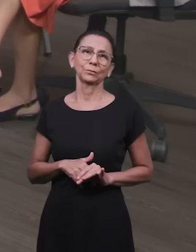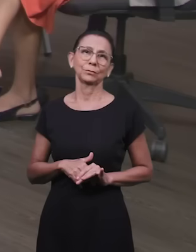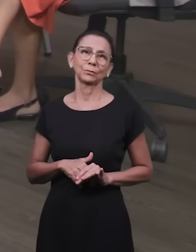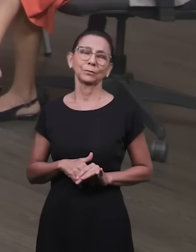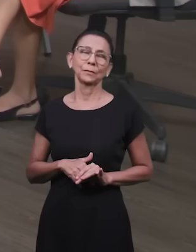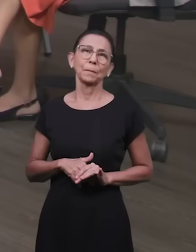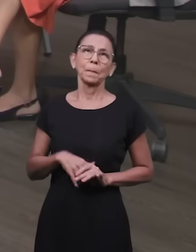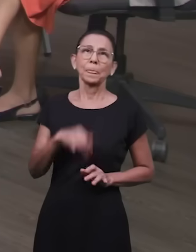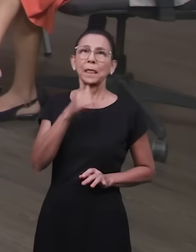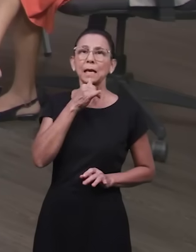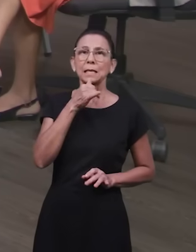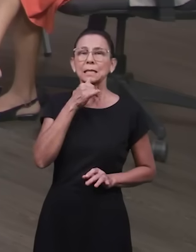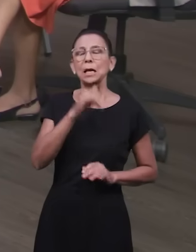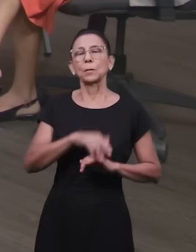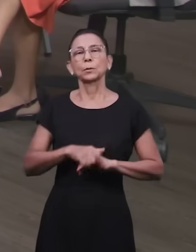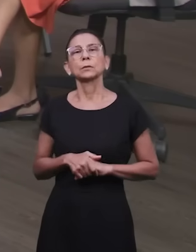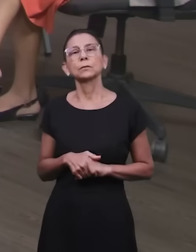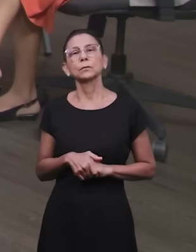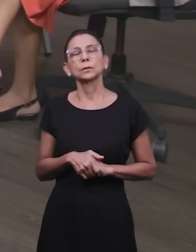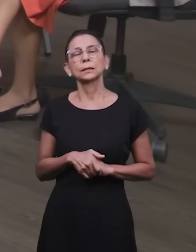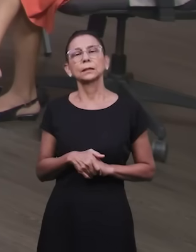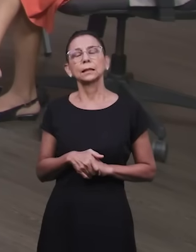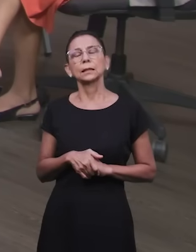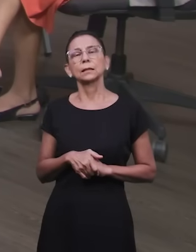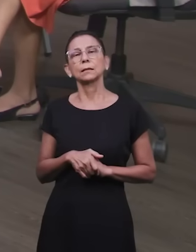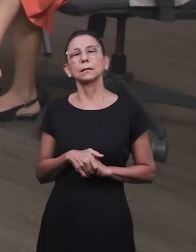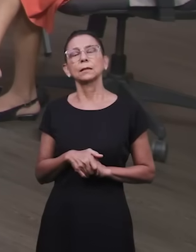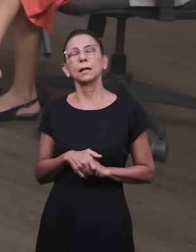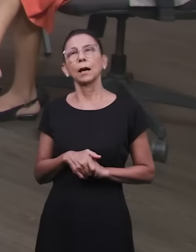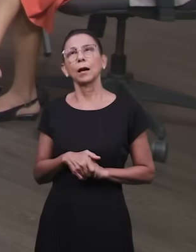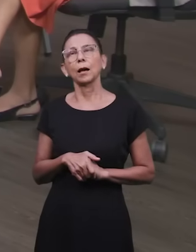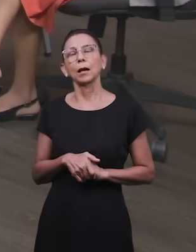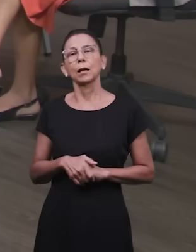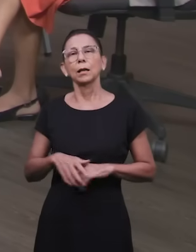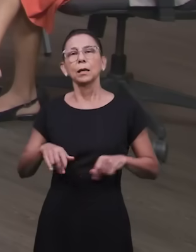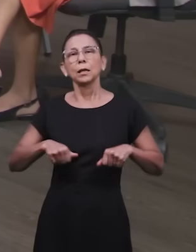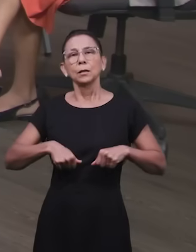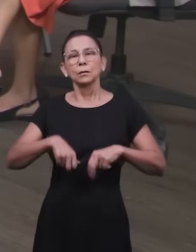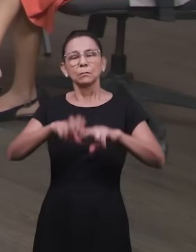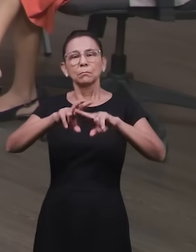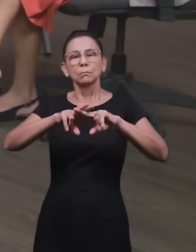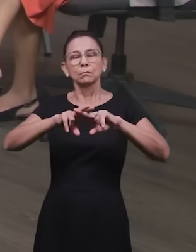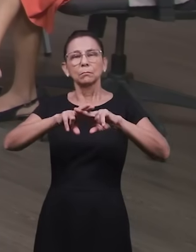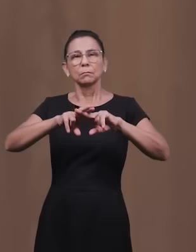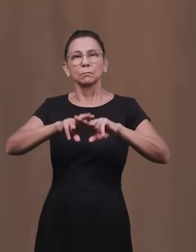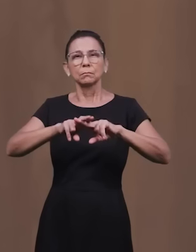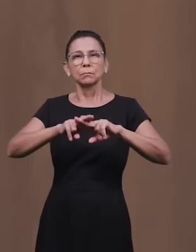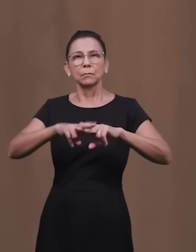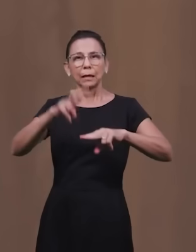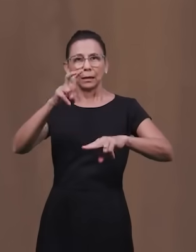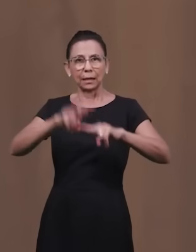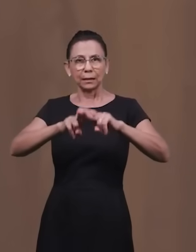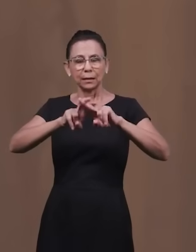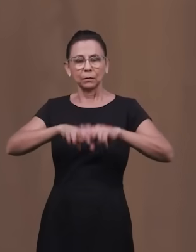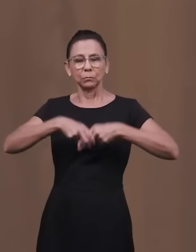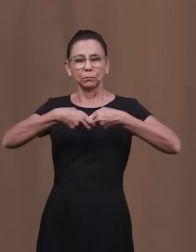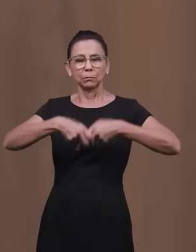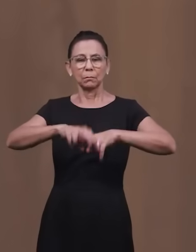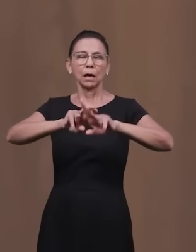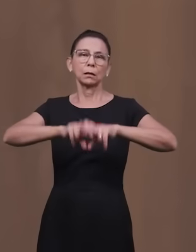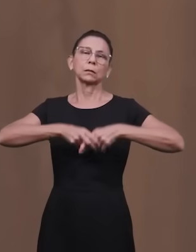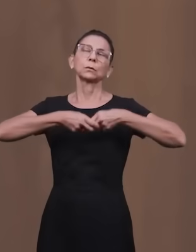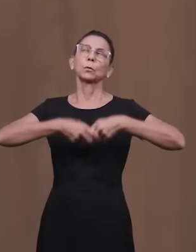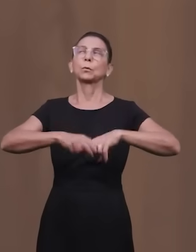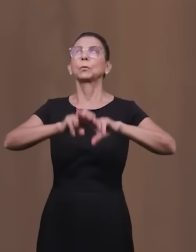fugir. É como se você tivesse uma cadeira de balanço, você se movimenta, mas não sai do lugar. É inútil, então.